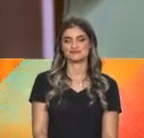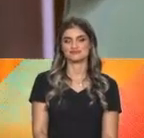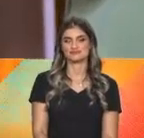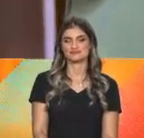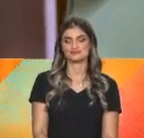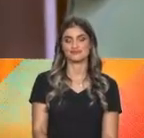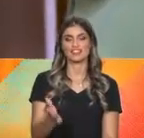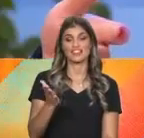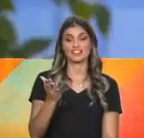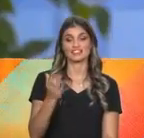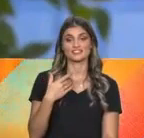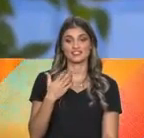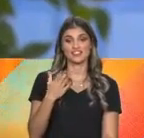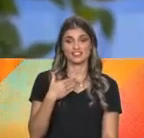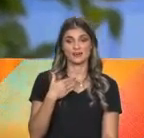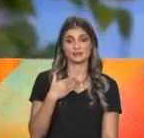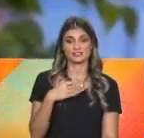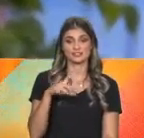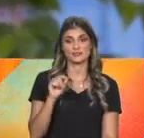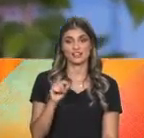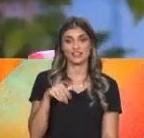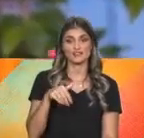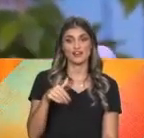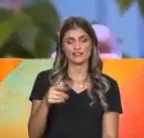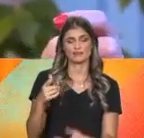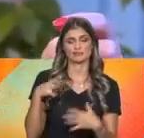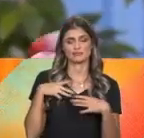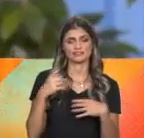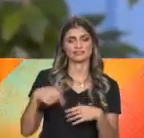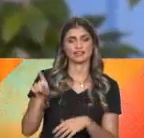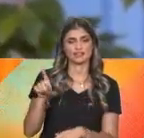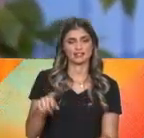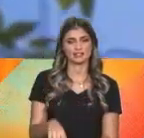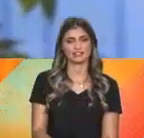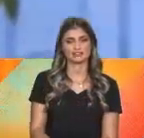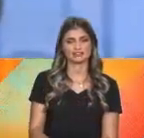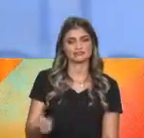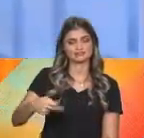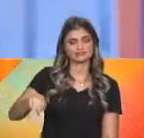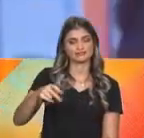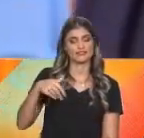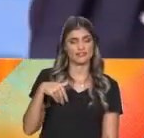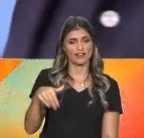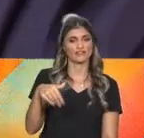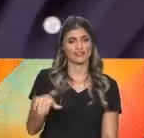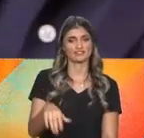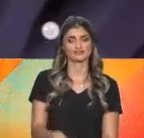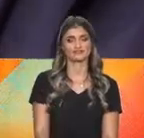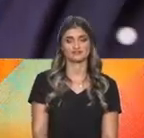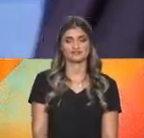Dá-me uma volta a colar, vai dar a volta aqui mesmo. Dá-me uma volta a